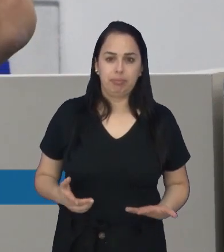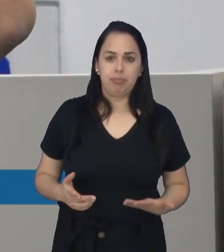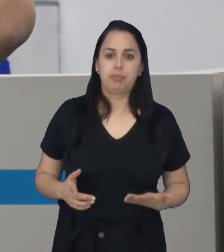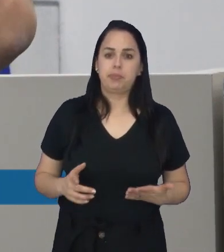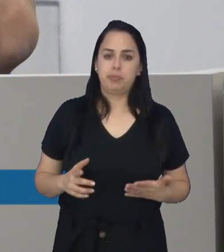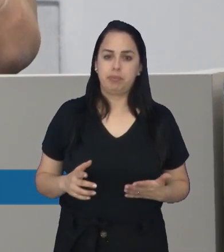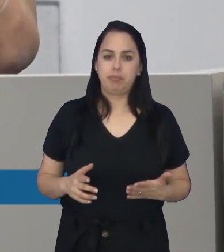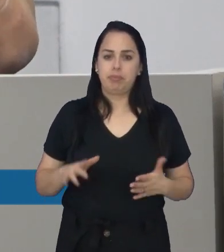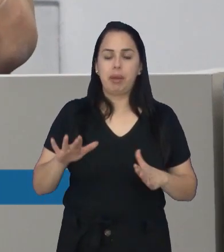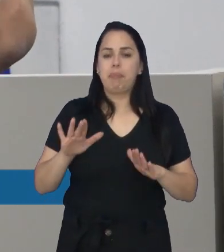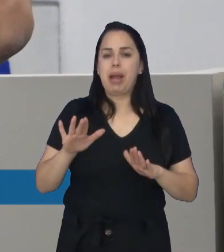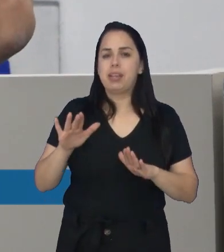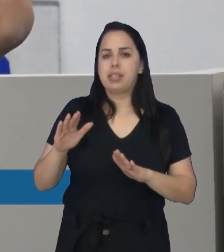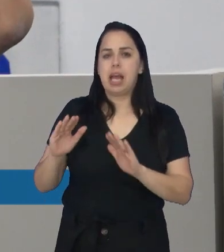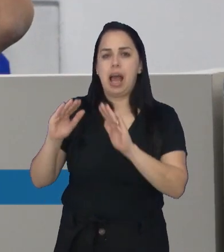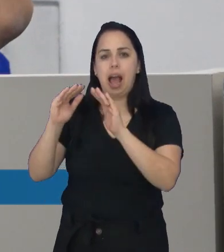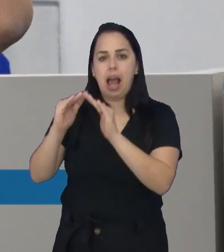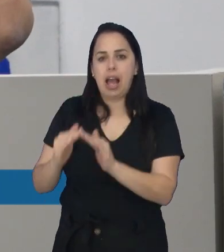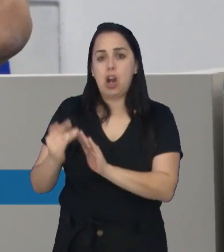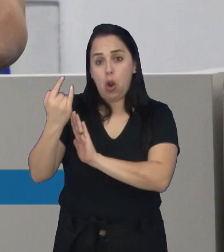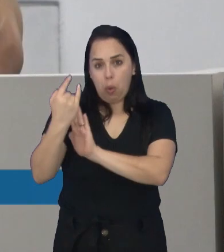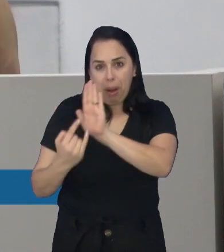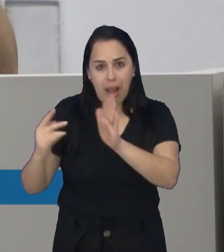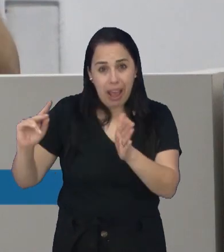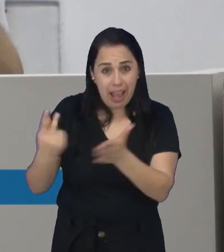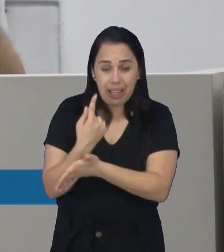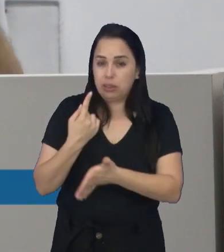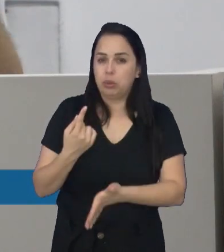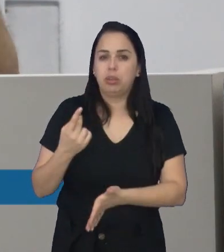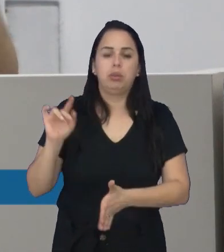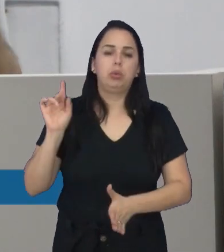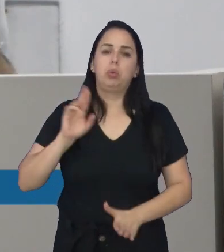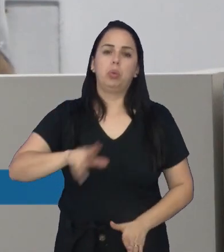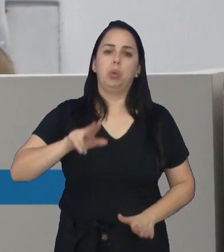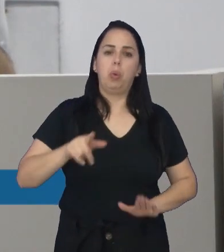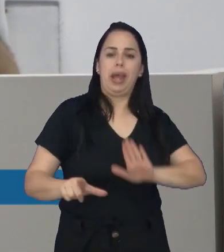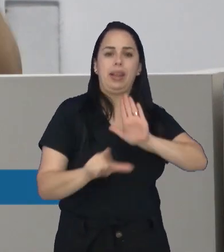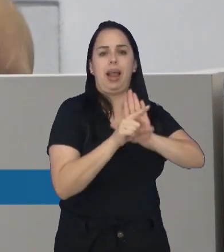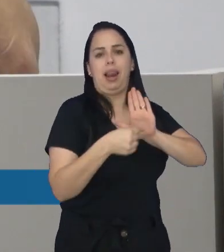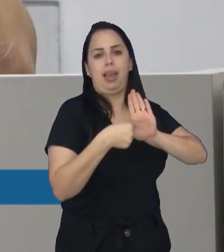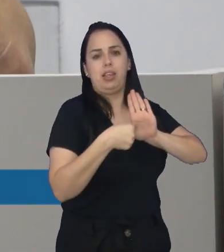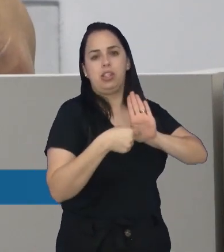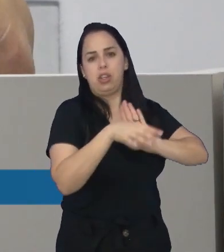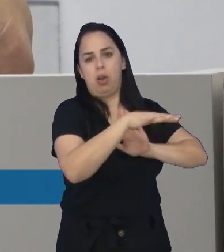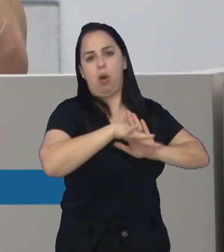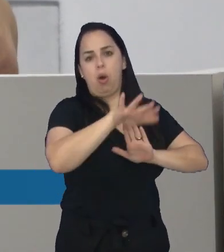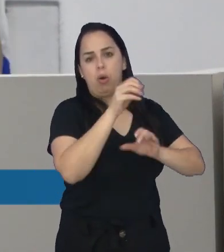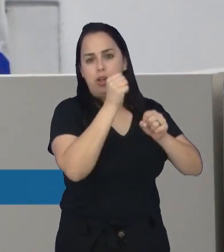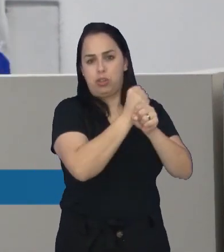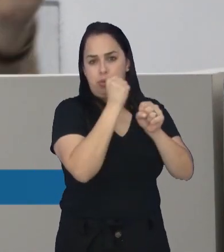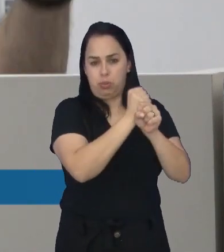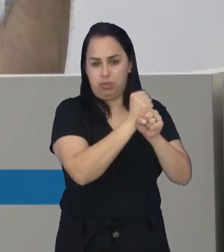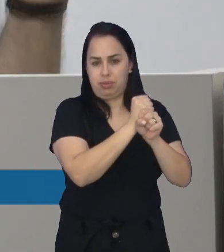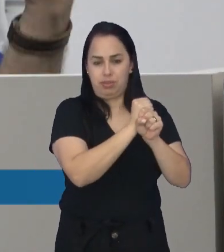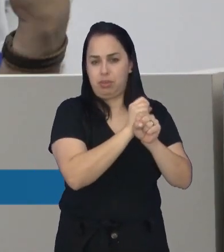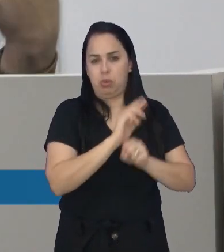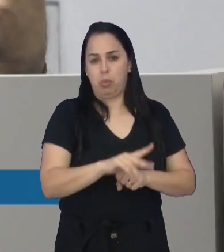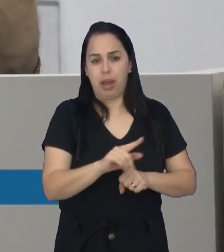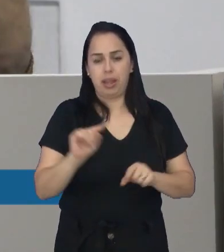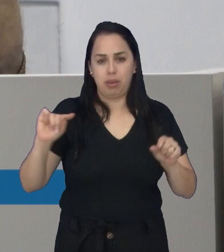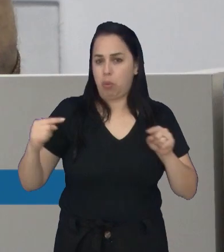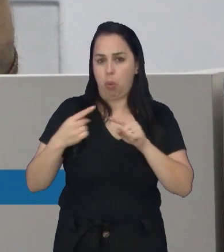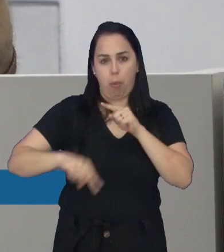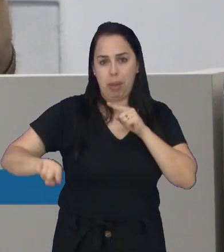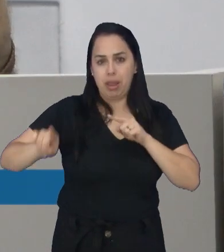ela não passa pelo zoneamento os alimentos é um regulamento do que é o regular depois que o loteamento é regularizado por isso que a gente